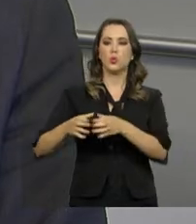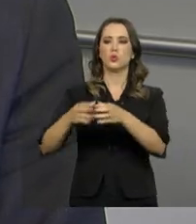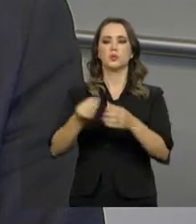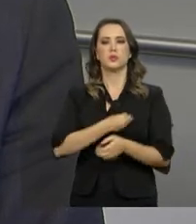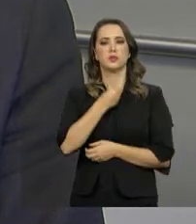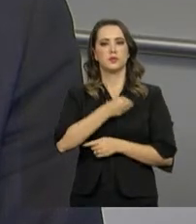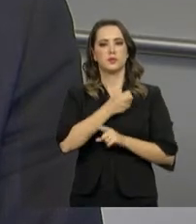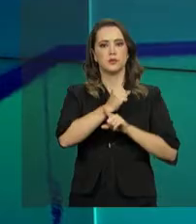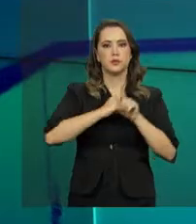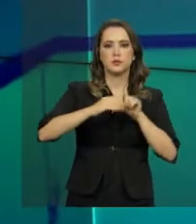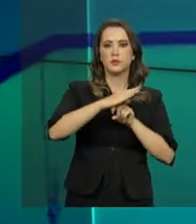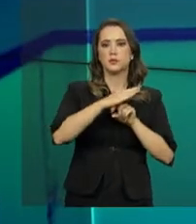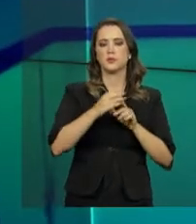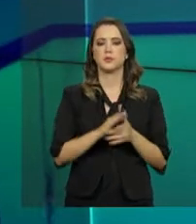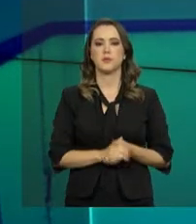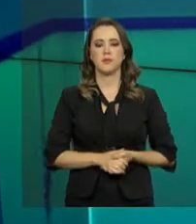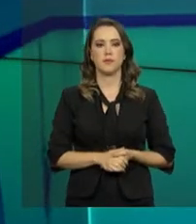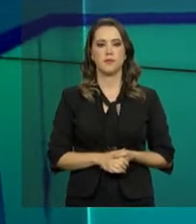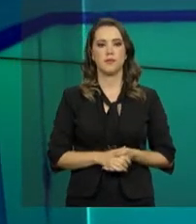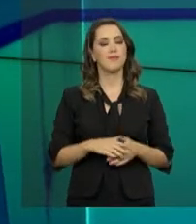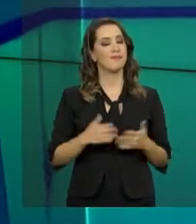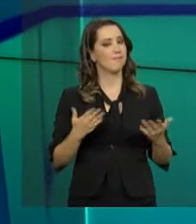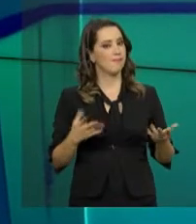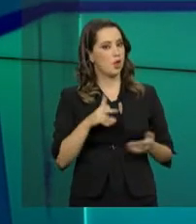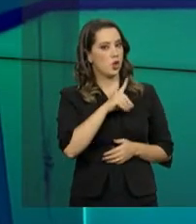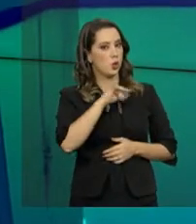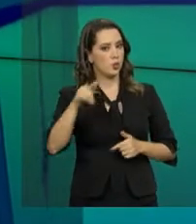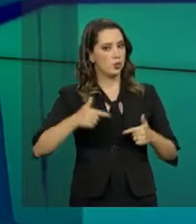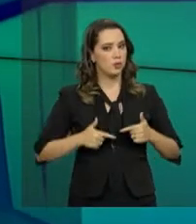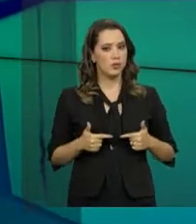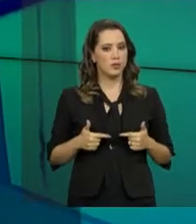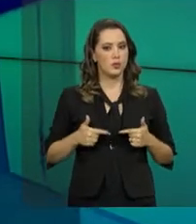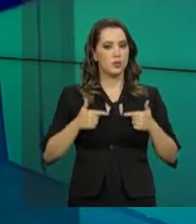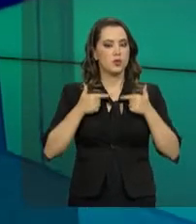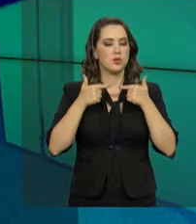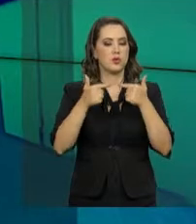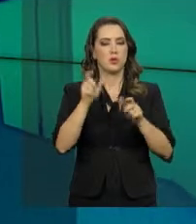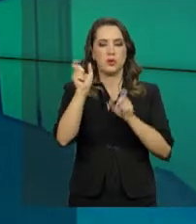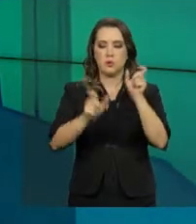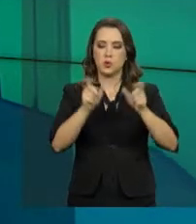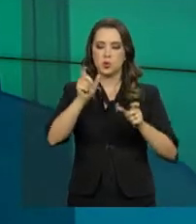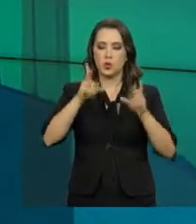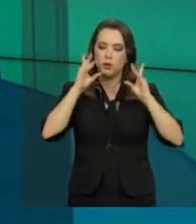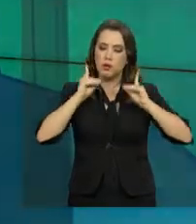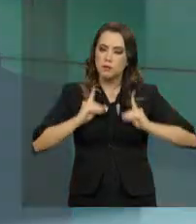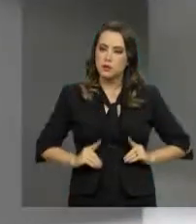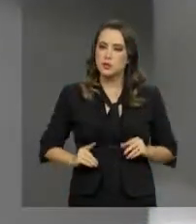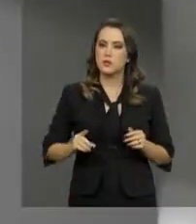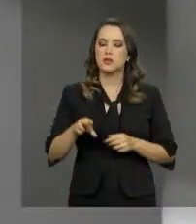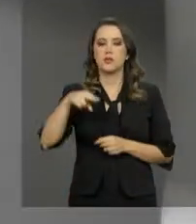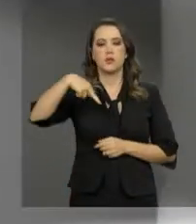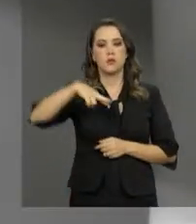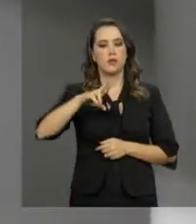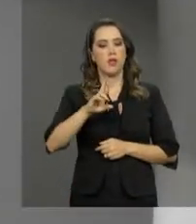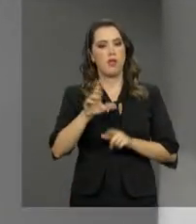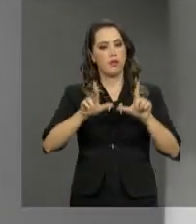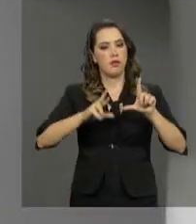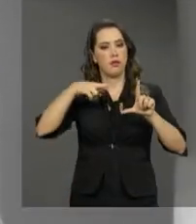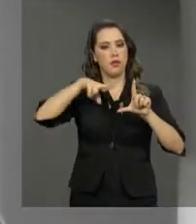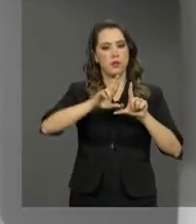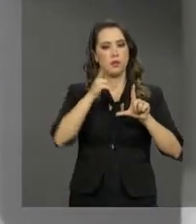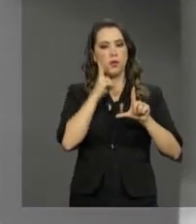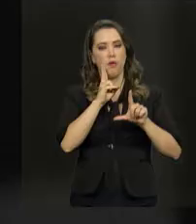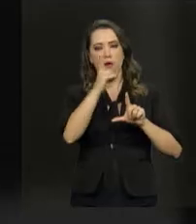em sociedade e no dia nacional da luta de luta da pessoa com deficiência a nbr exibir o documentário